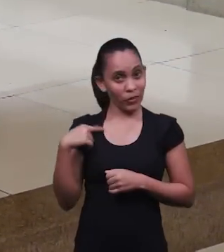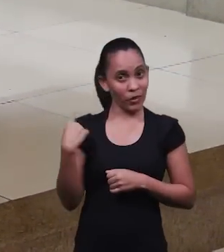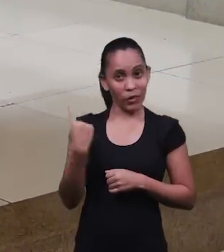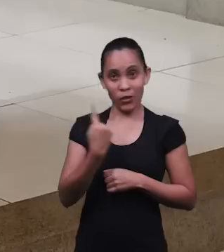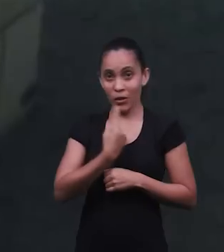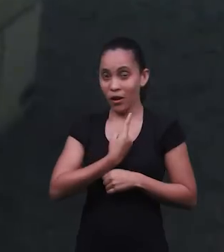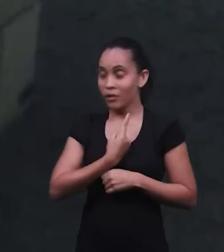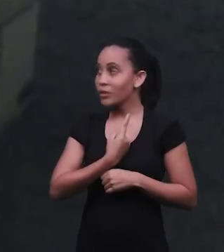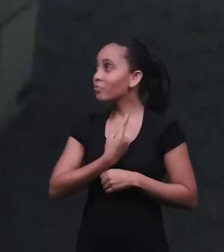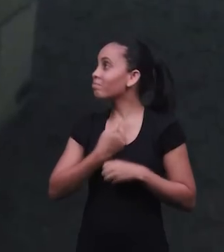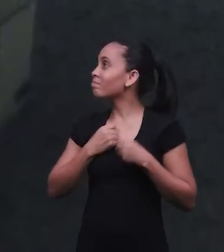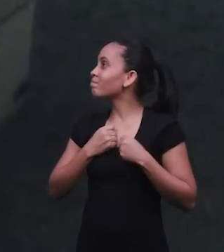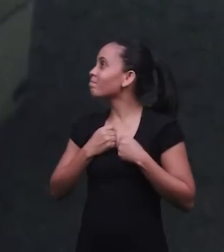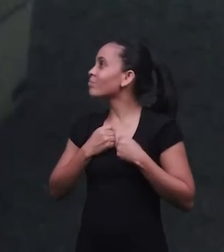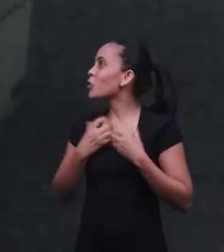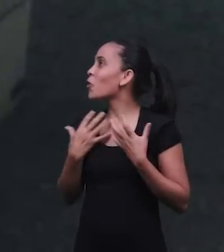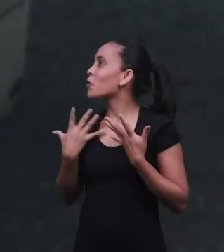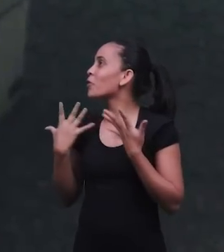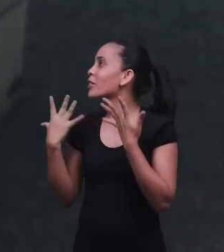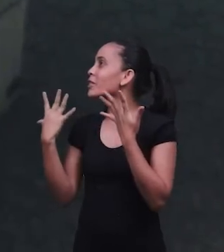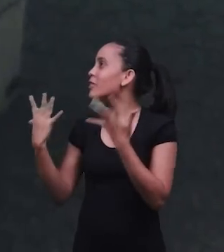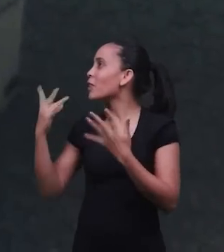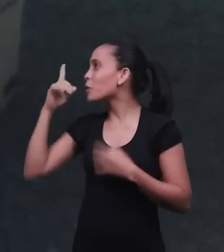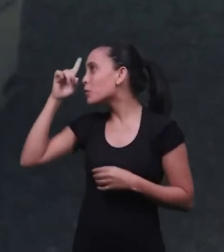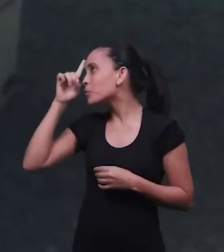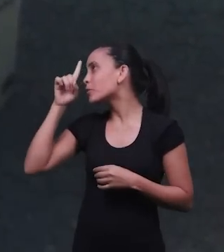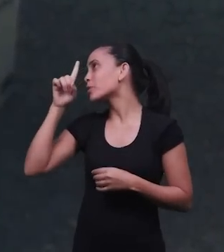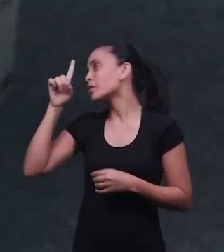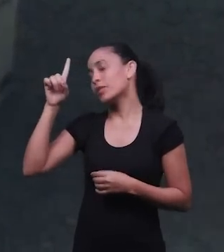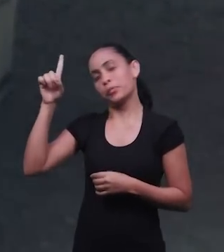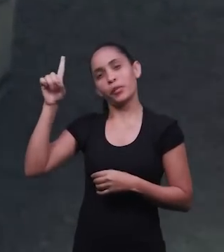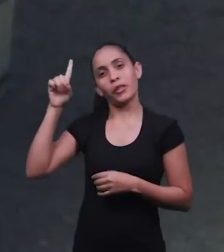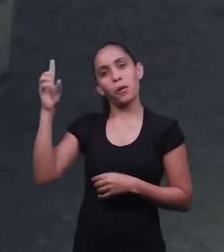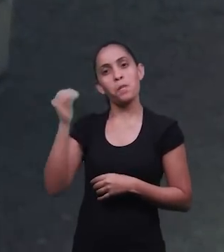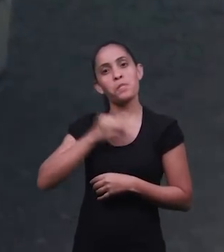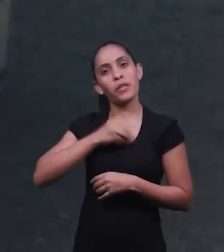perdão, confessamos